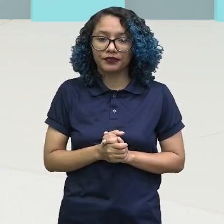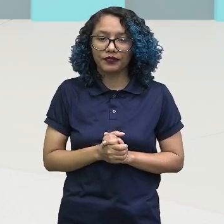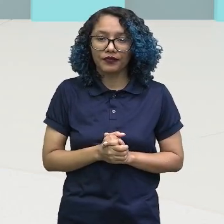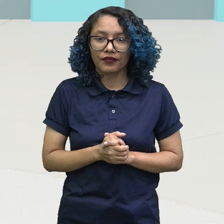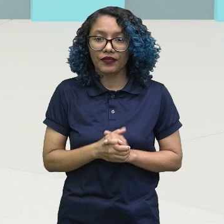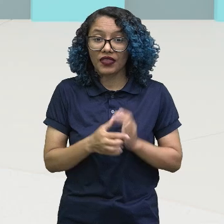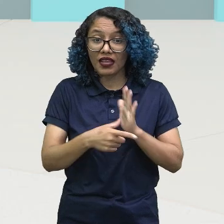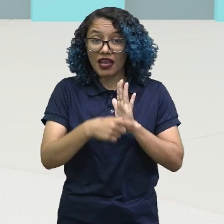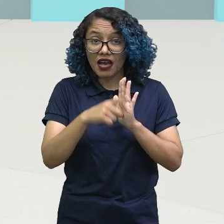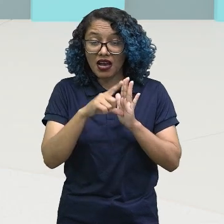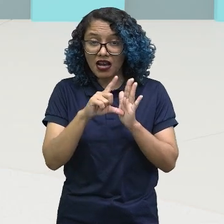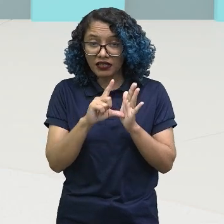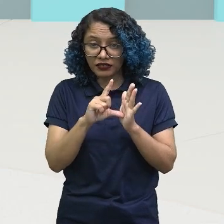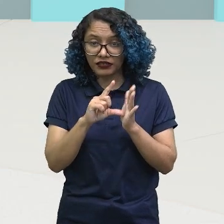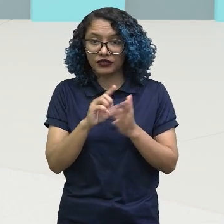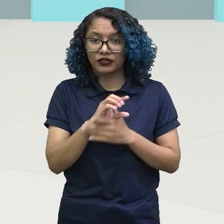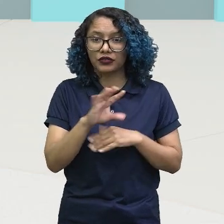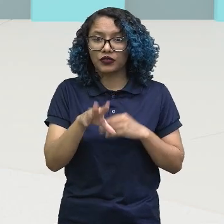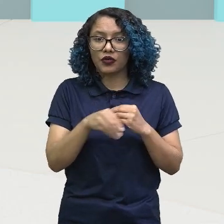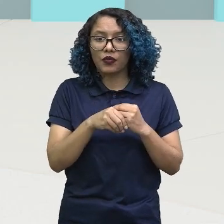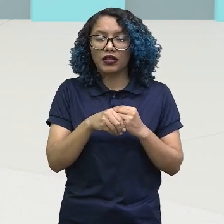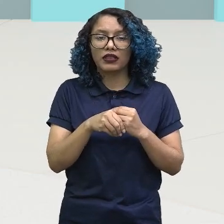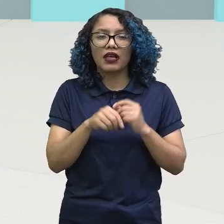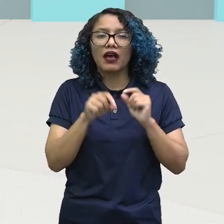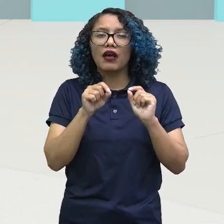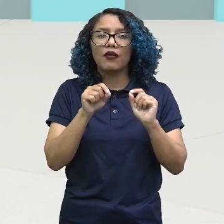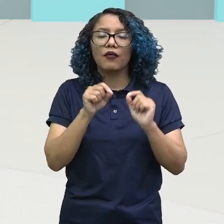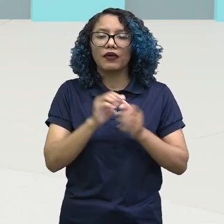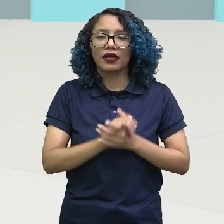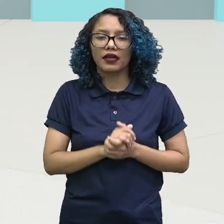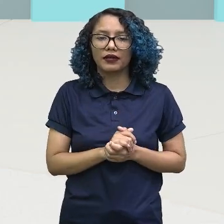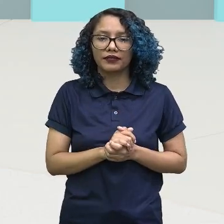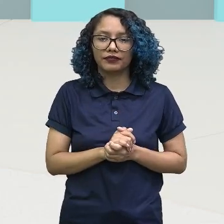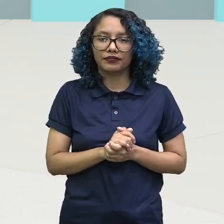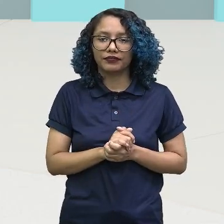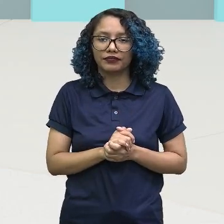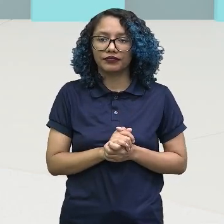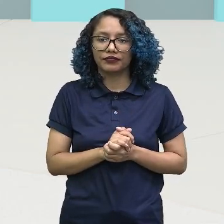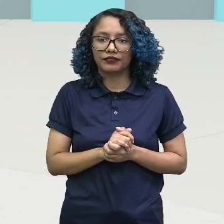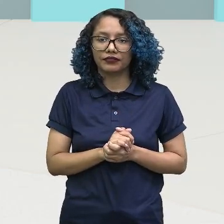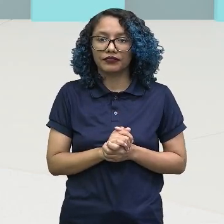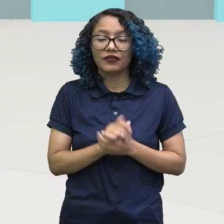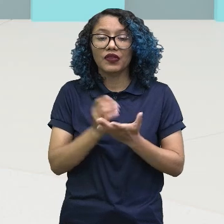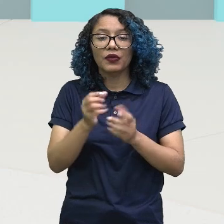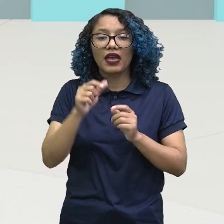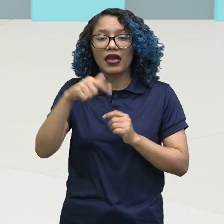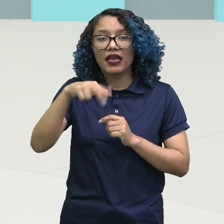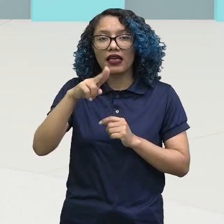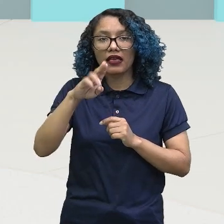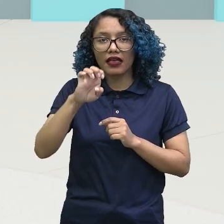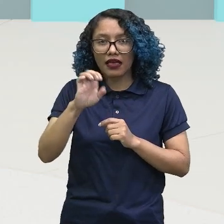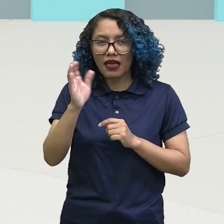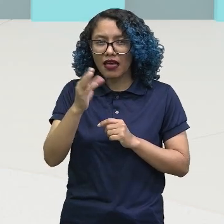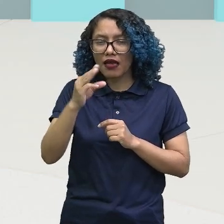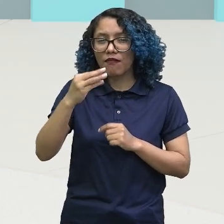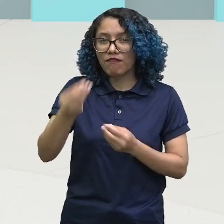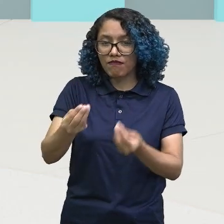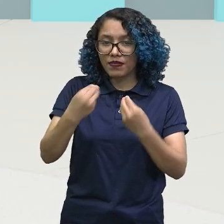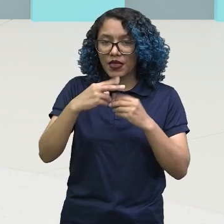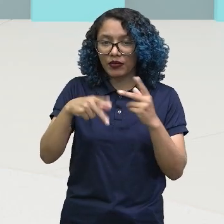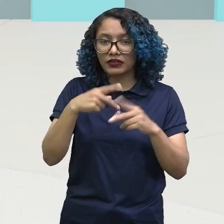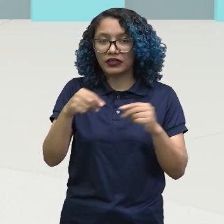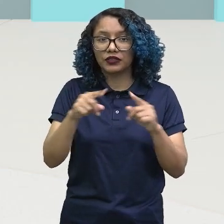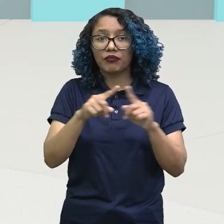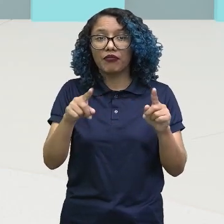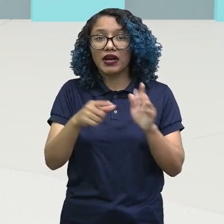fato ao complemento, o complemento seria basicamente dizer que me deem presente. Só que antes tem um negócio aí no meio, eu costumo